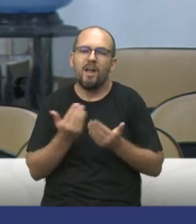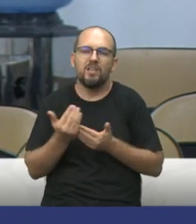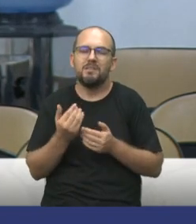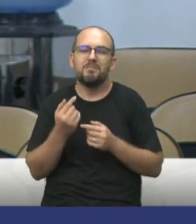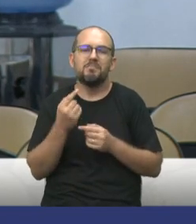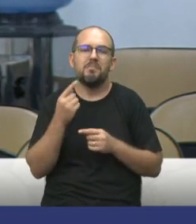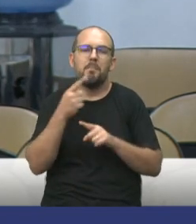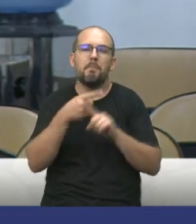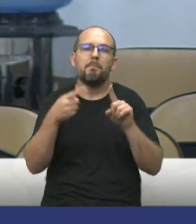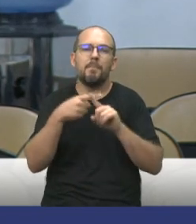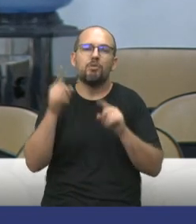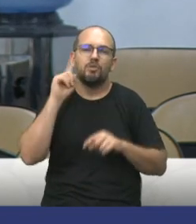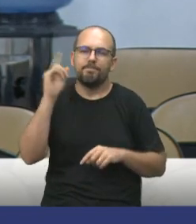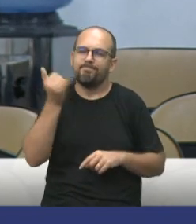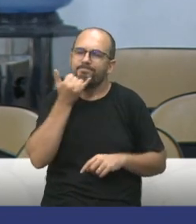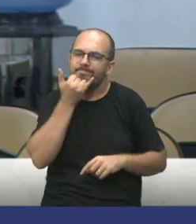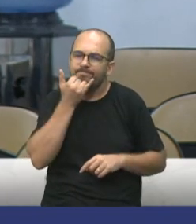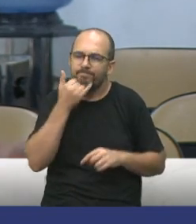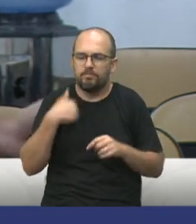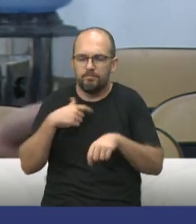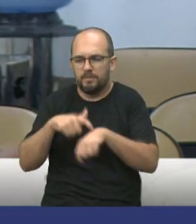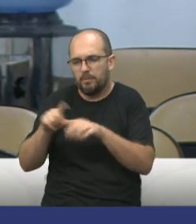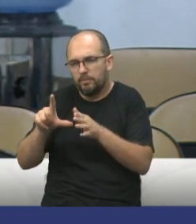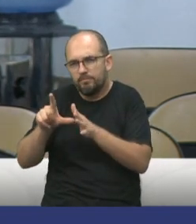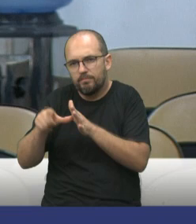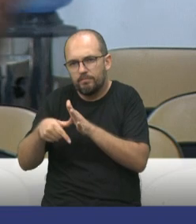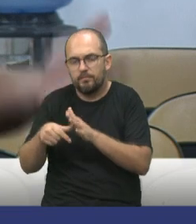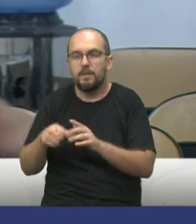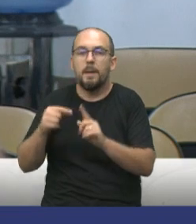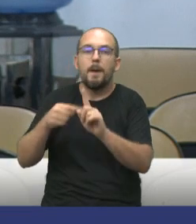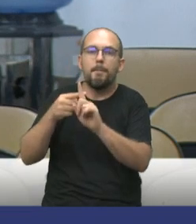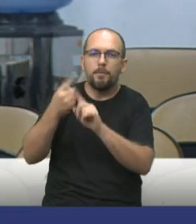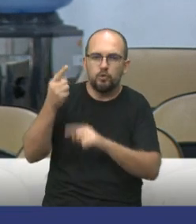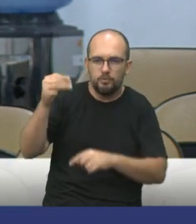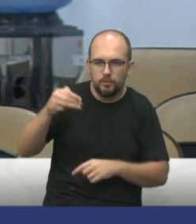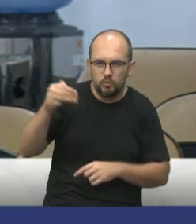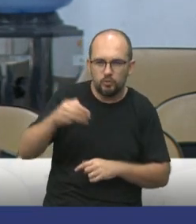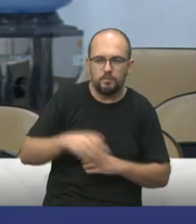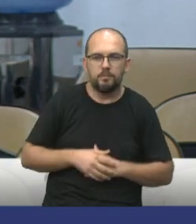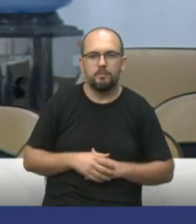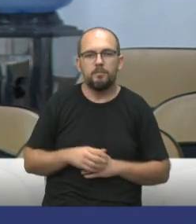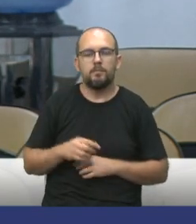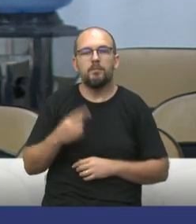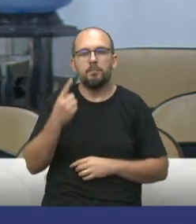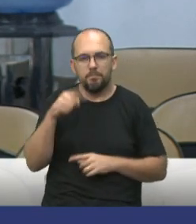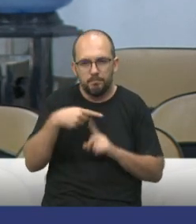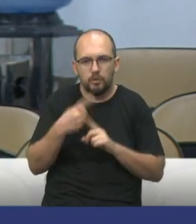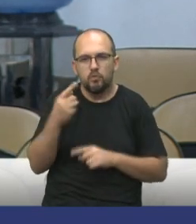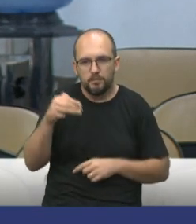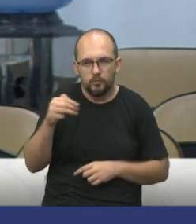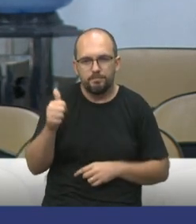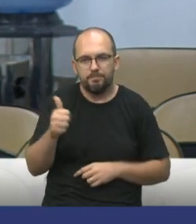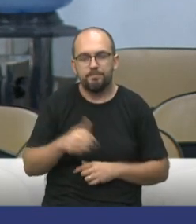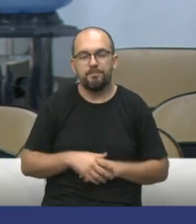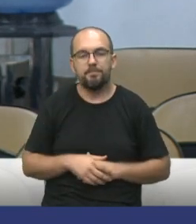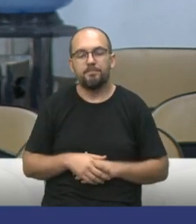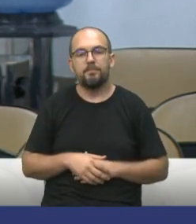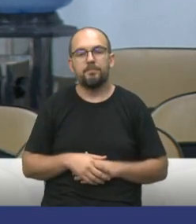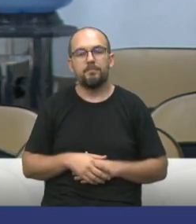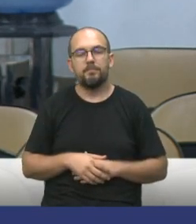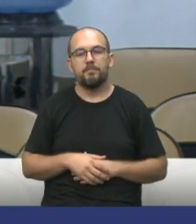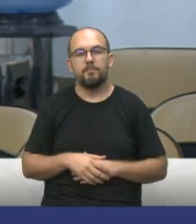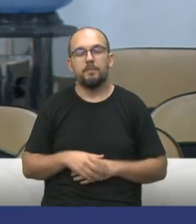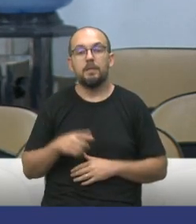pais... Desculpa, eu vou me estender um pouquinho mais, vou usar tem o mais tempo. Um minuto. Posso trocar as conselheiras? Tem mais um minuto. Mais um minutinho.